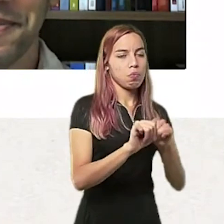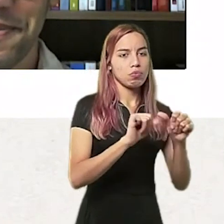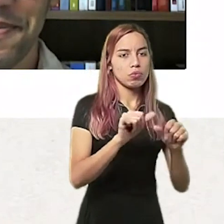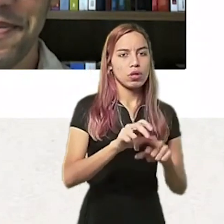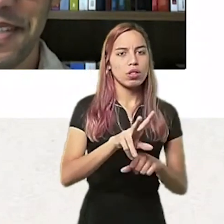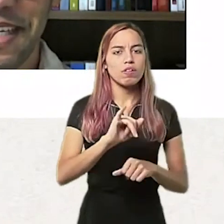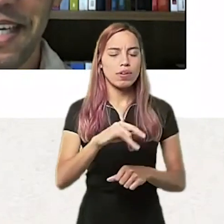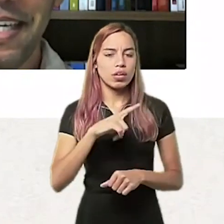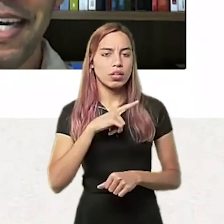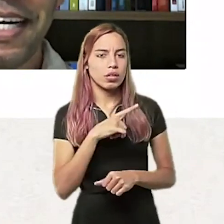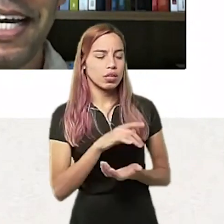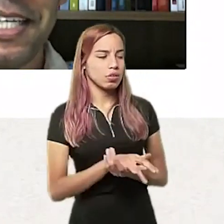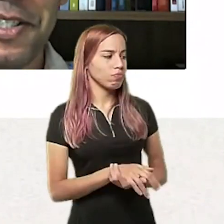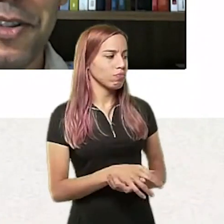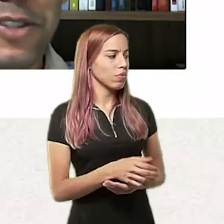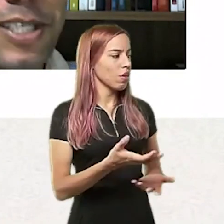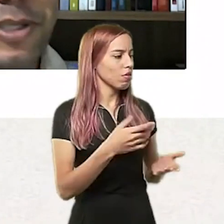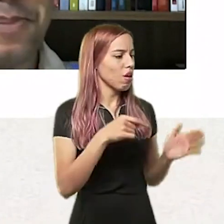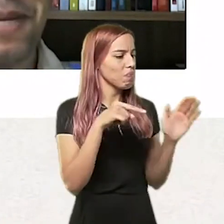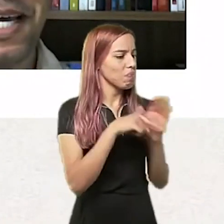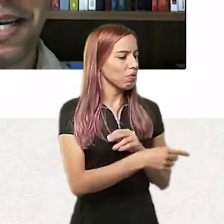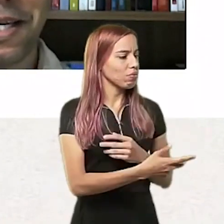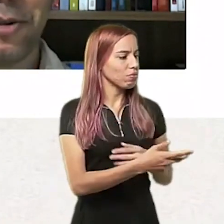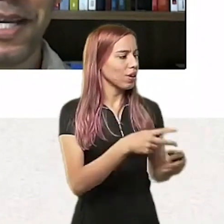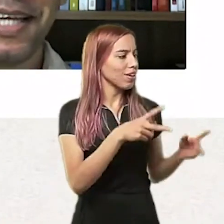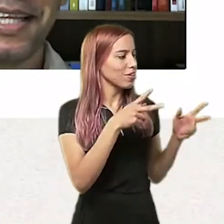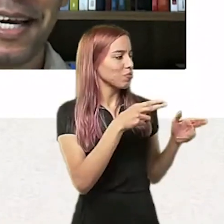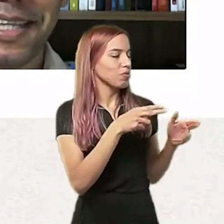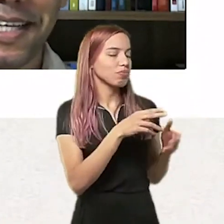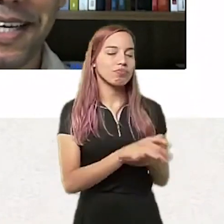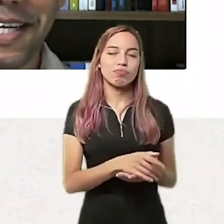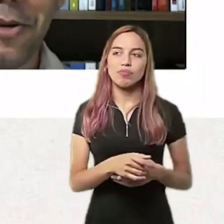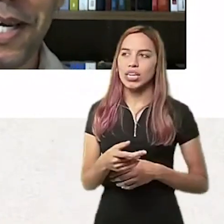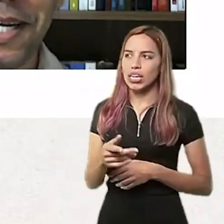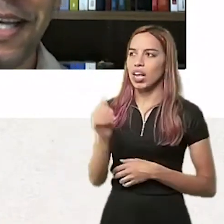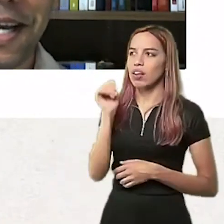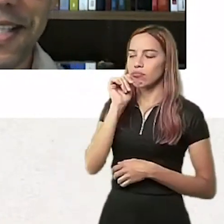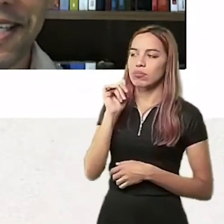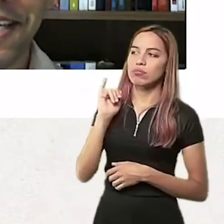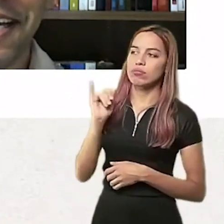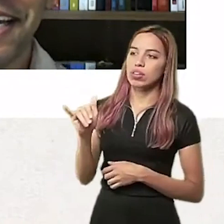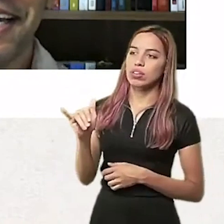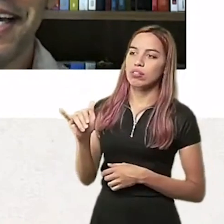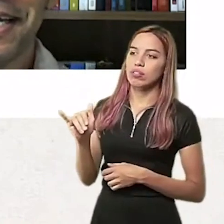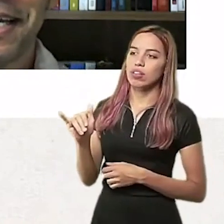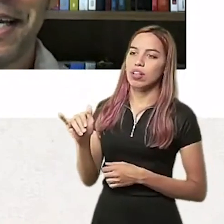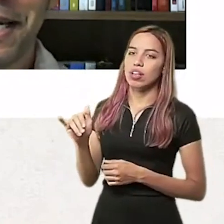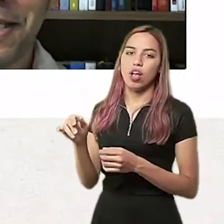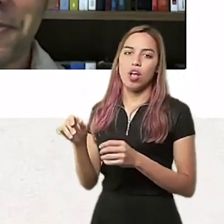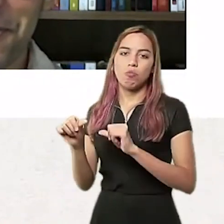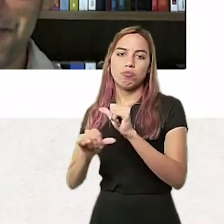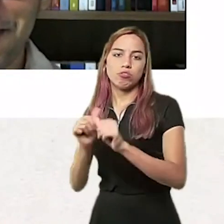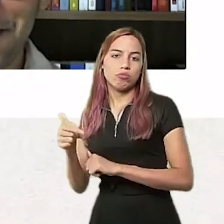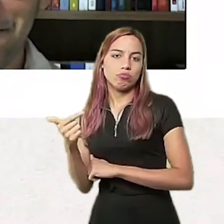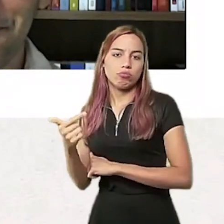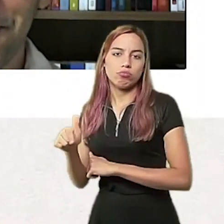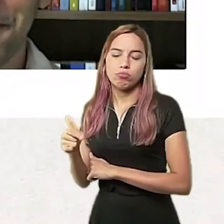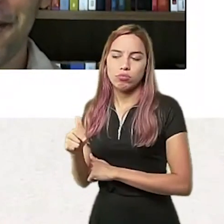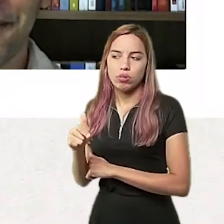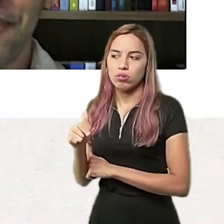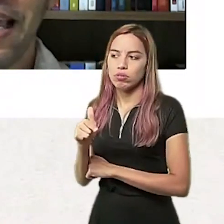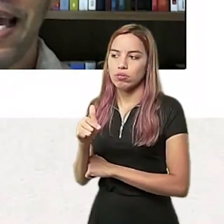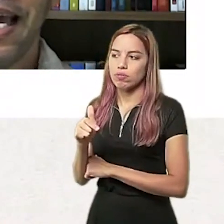pergunta. E a Clarice diz que não espera, que altera nada, né, que altere nada. Ela responde